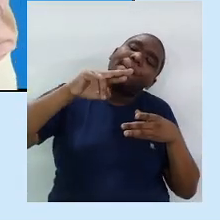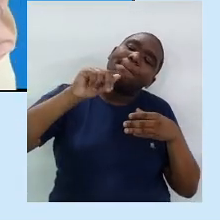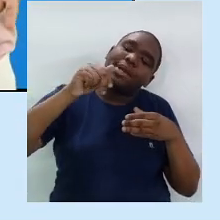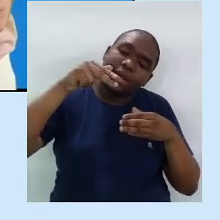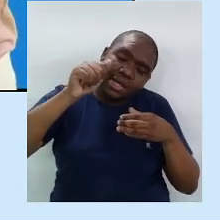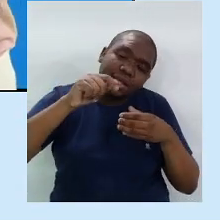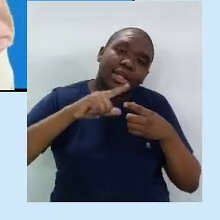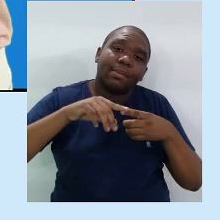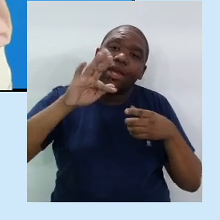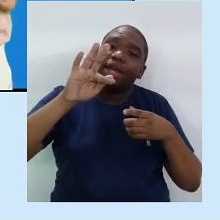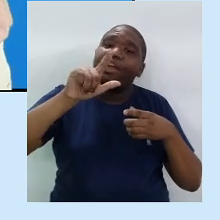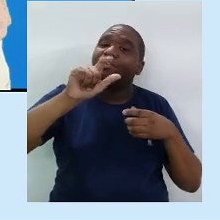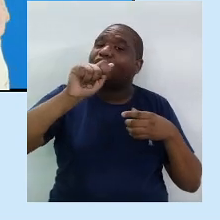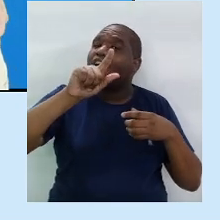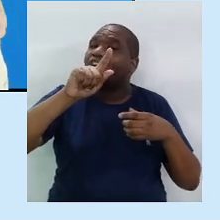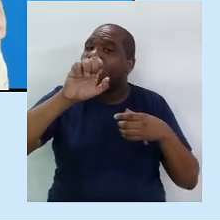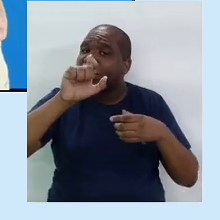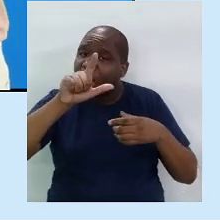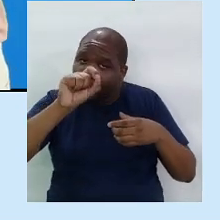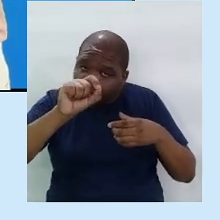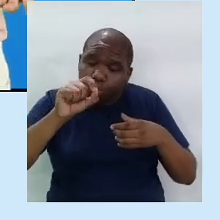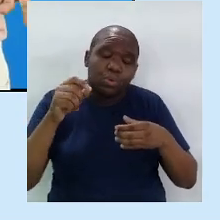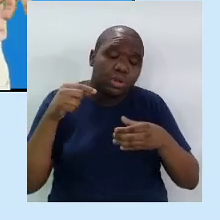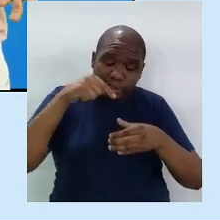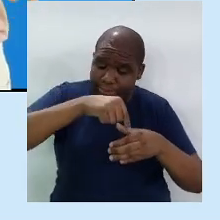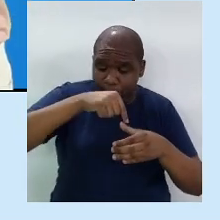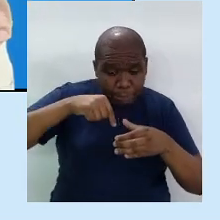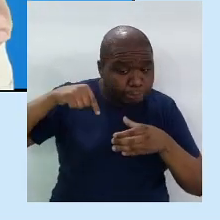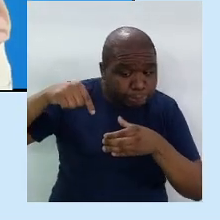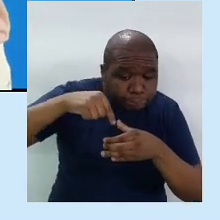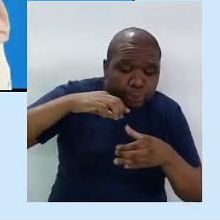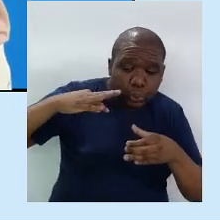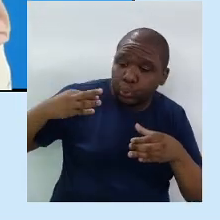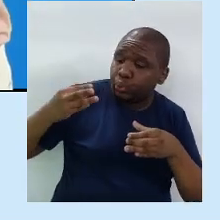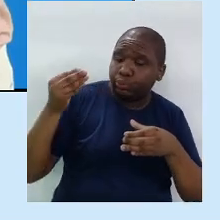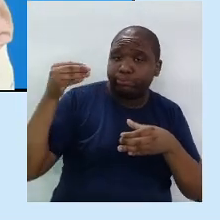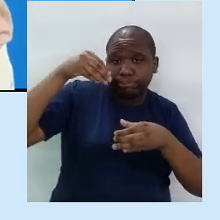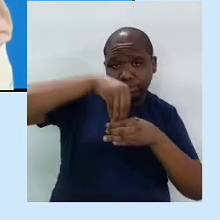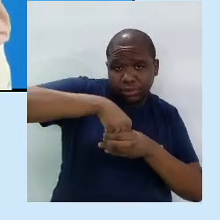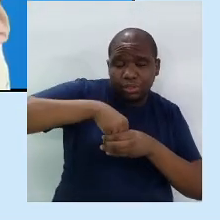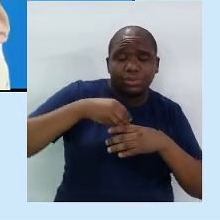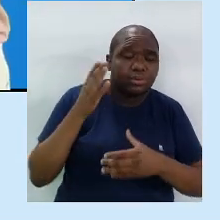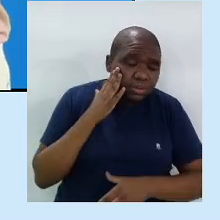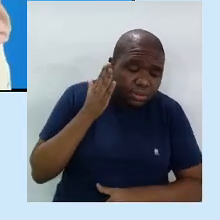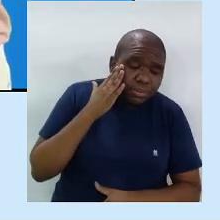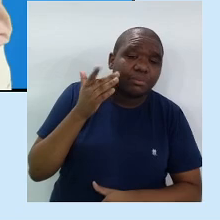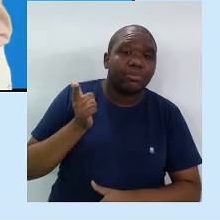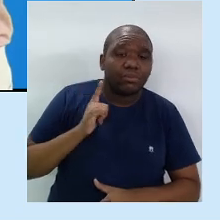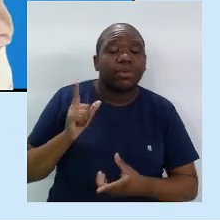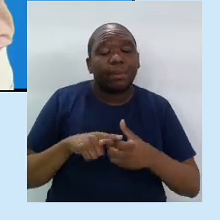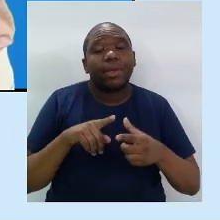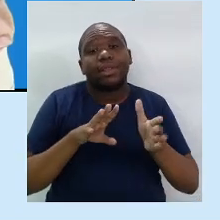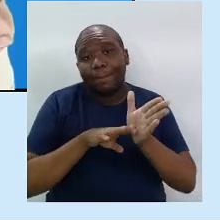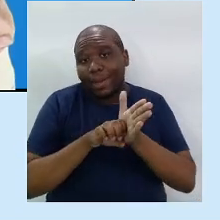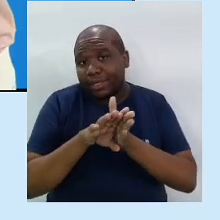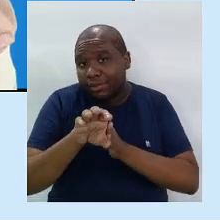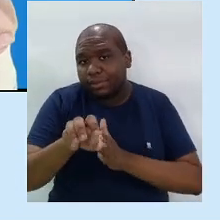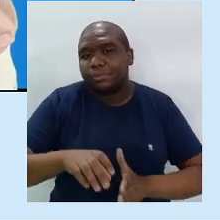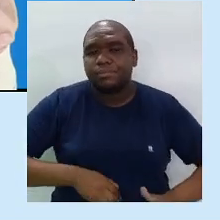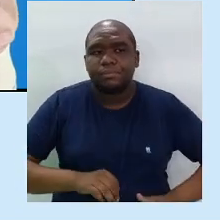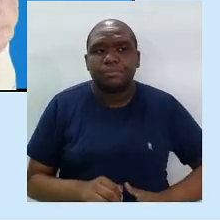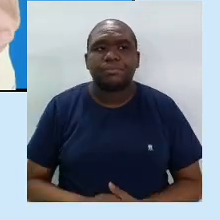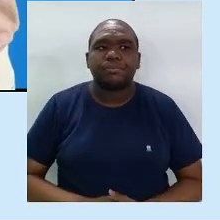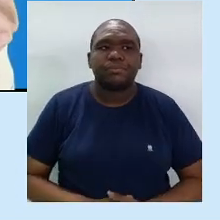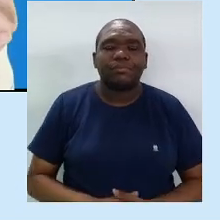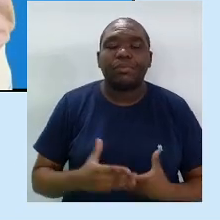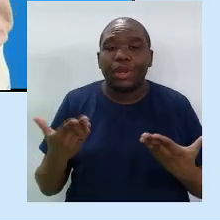o flagelo. Quando se fala de célula pré-eucarionte, a gente fala aí das bactérias. Bom,